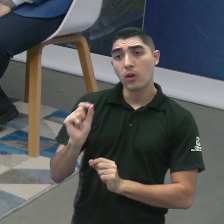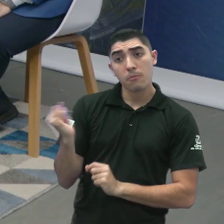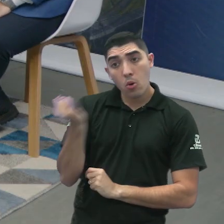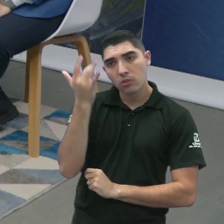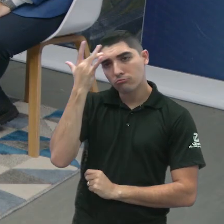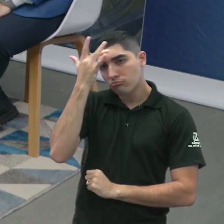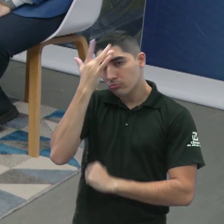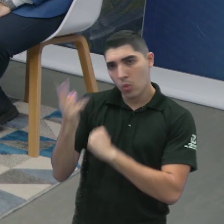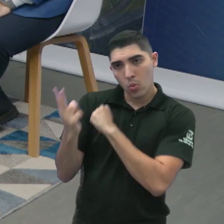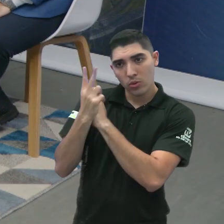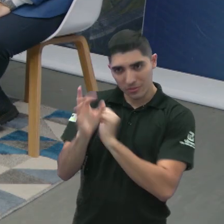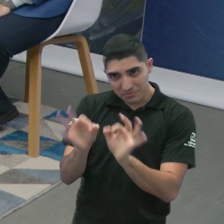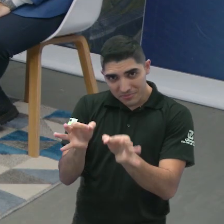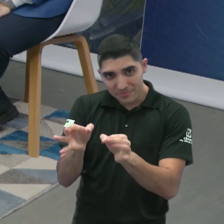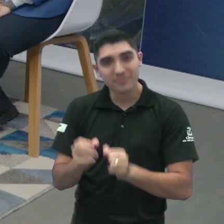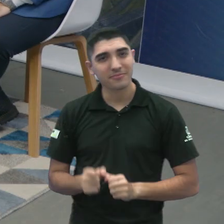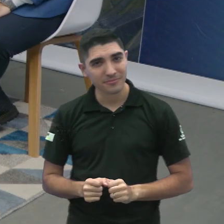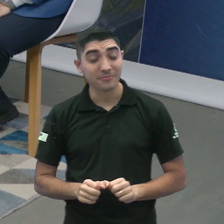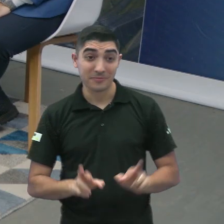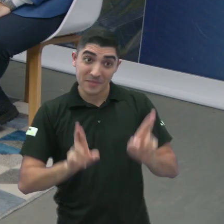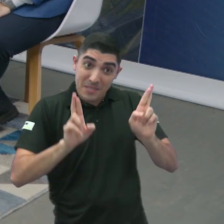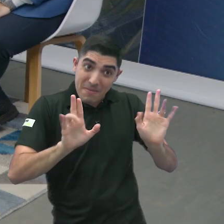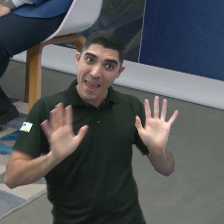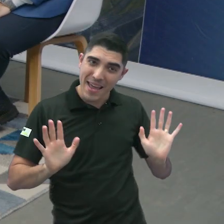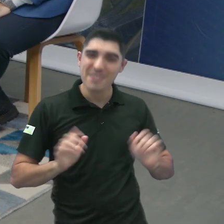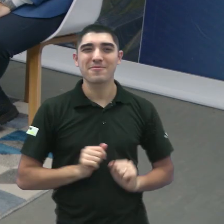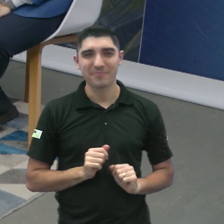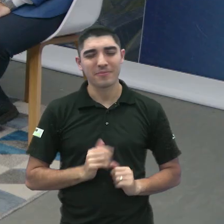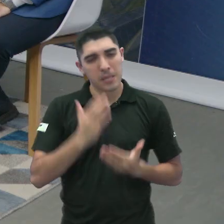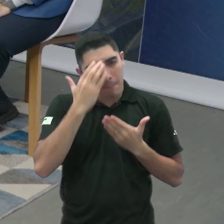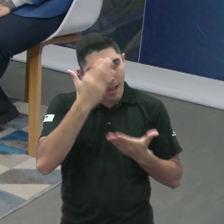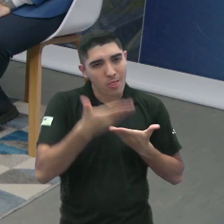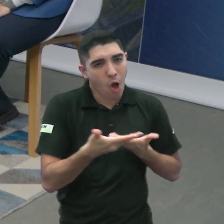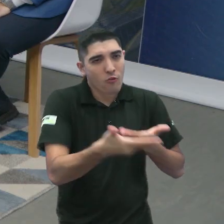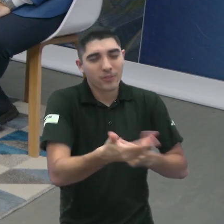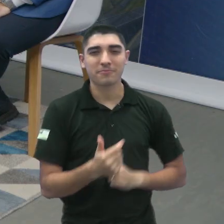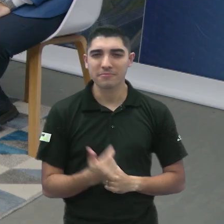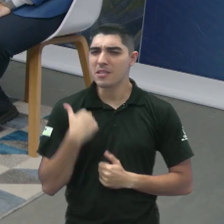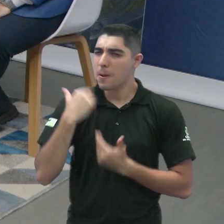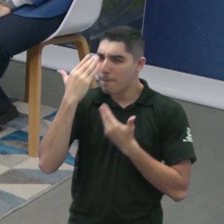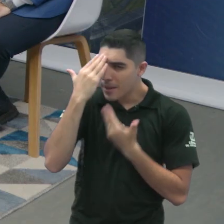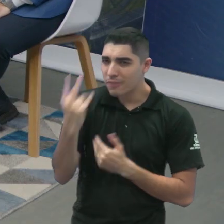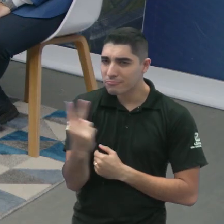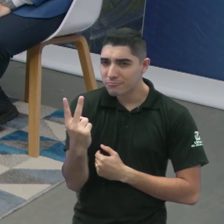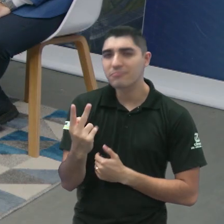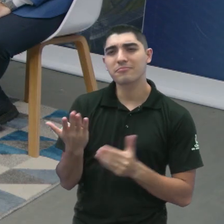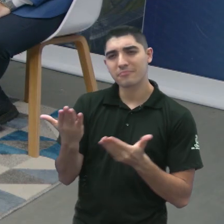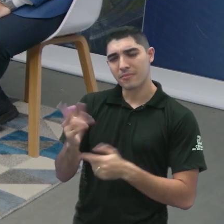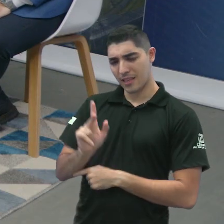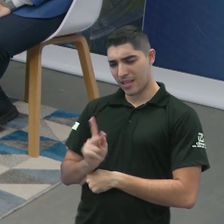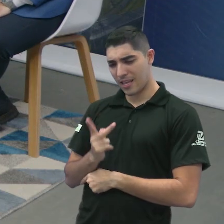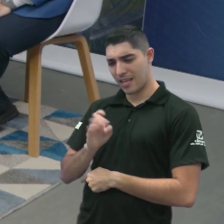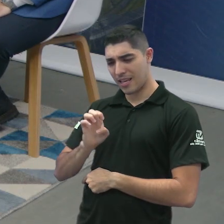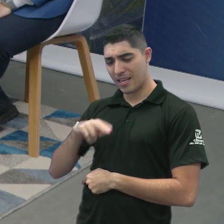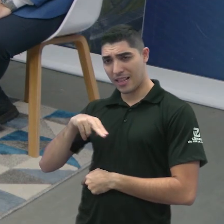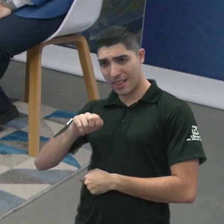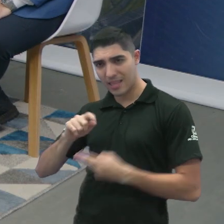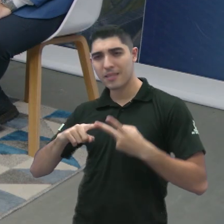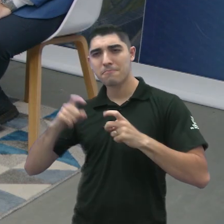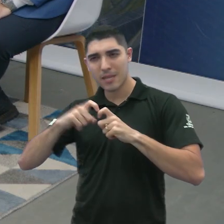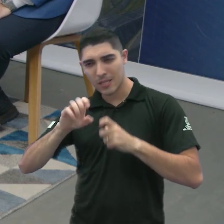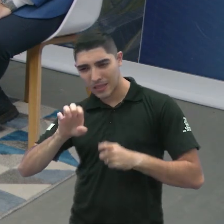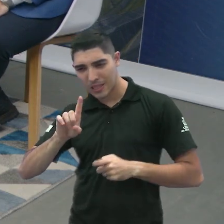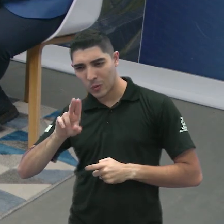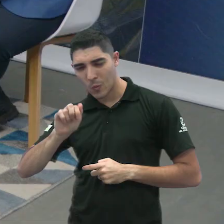saúde, né, gente? Sim, eu espero que sim. Obrigado pelo convite. Obrigado a vocês. Helena, foi um prazer receber. Doutor Eduardo,